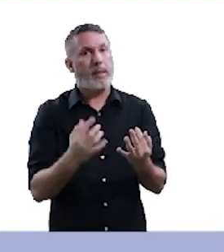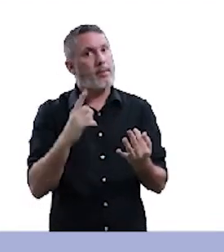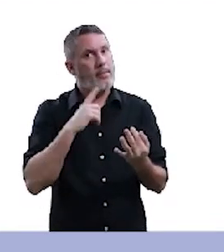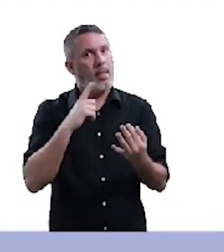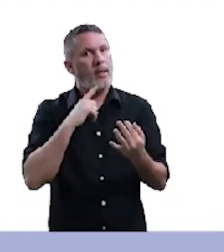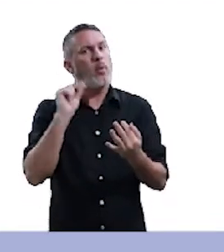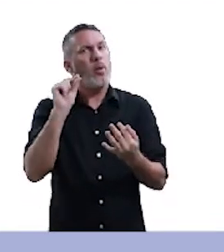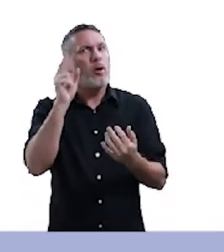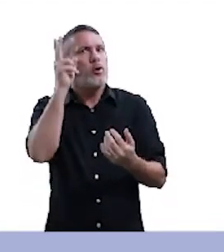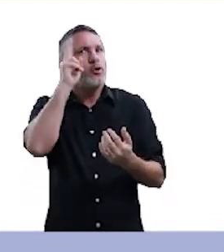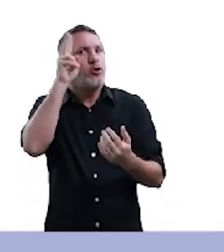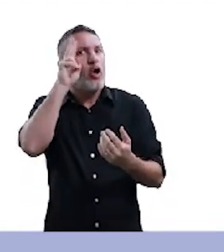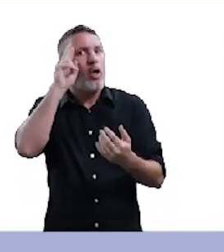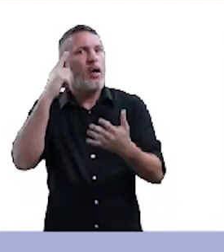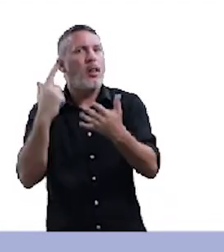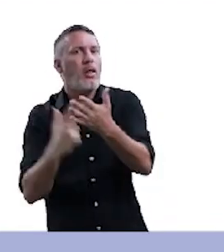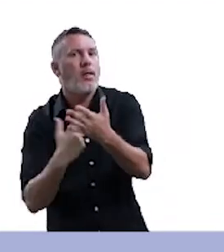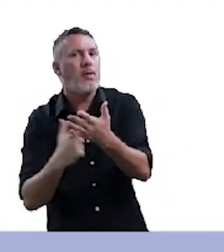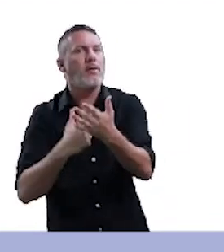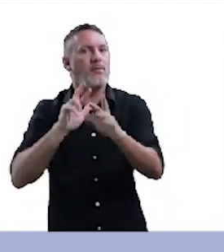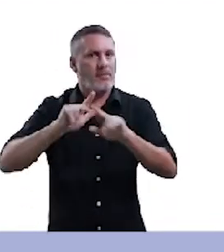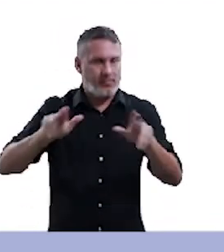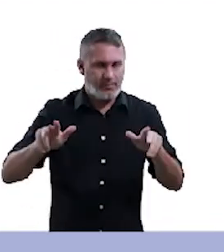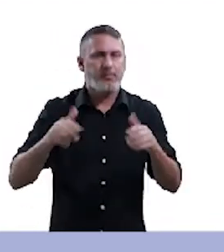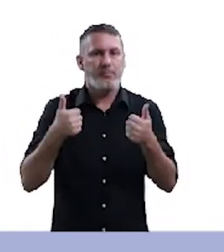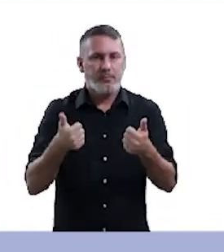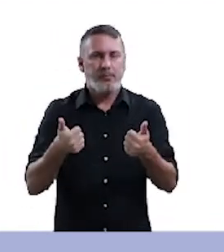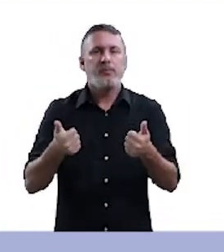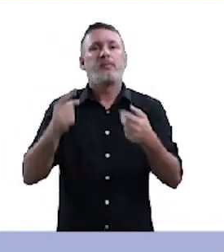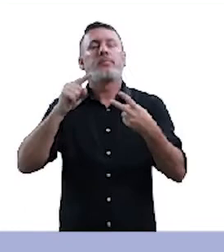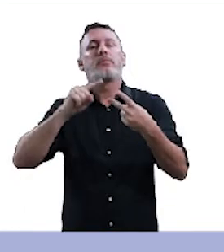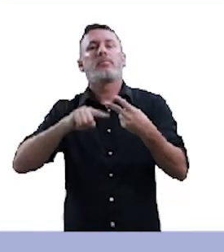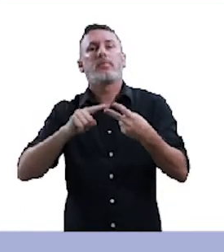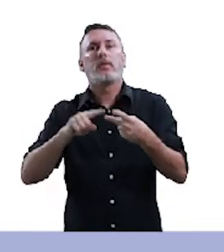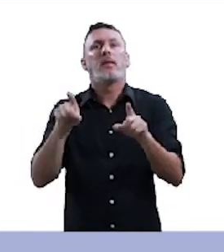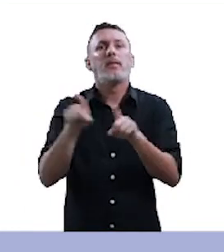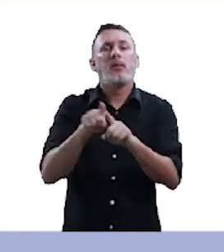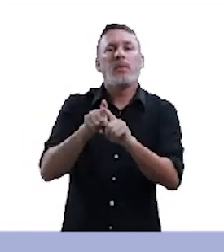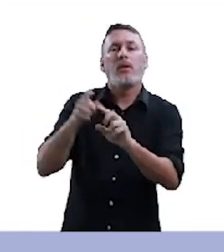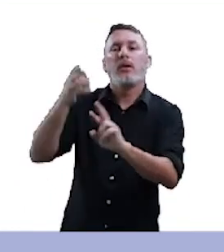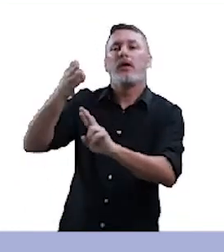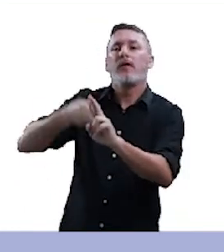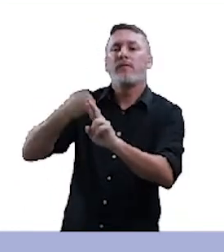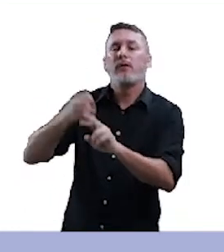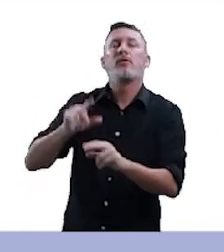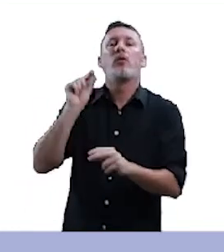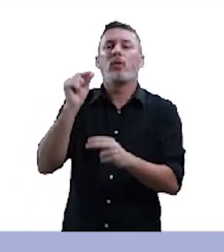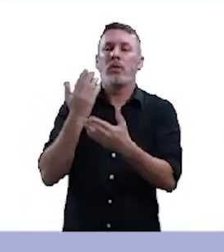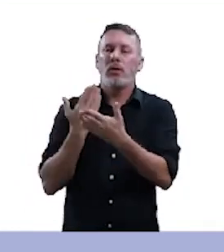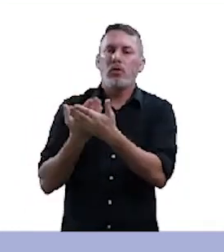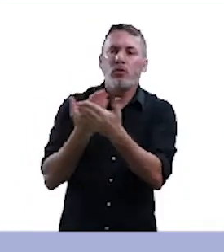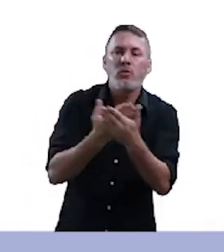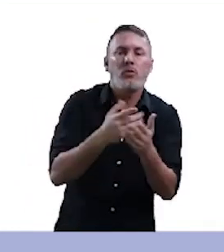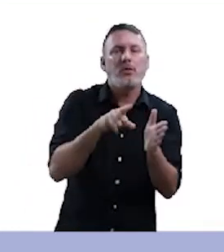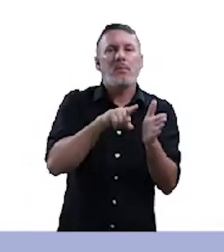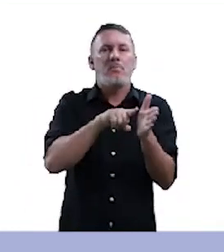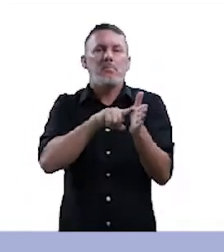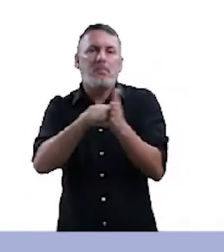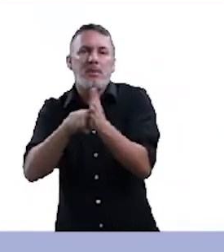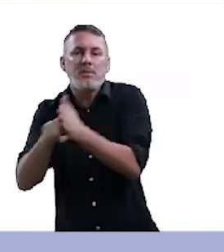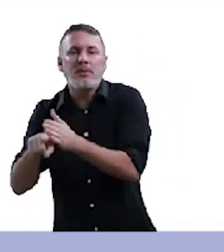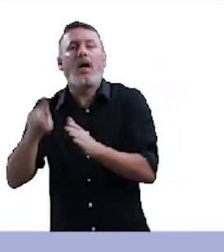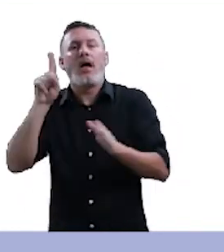nos livros, então não utiliza. Referência a estudos e pesquisas, aqui nós falamos também da questão das